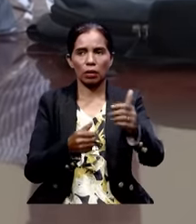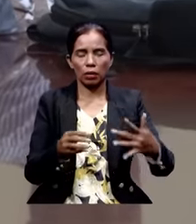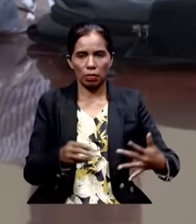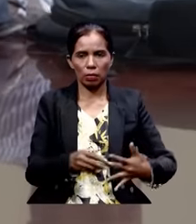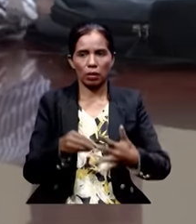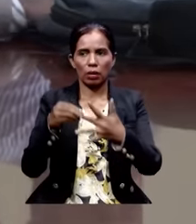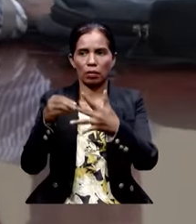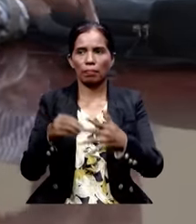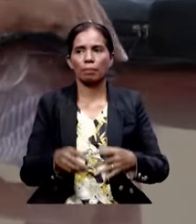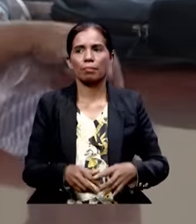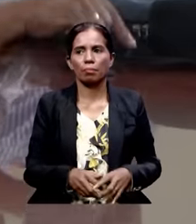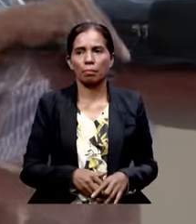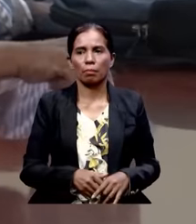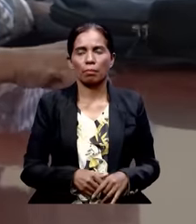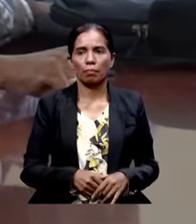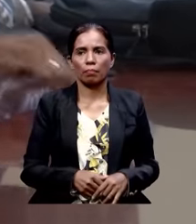especial.